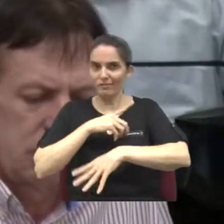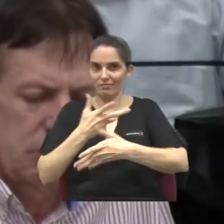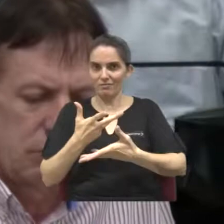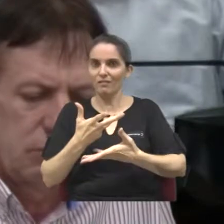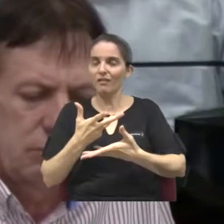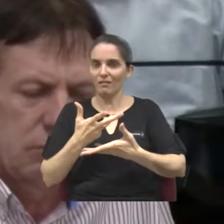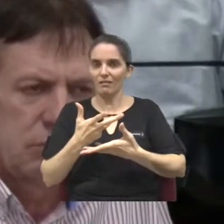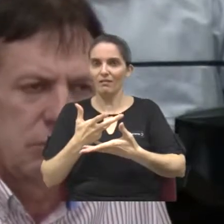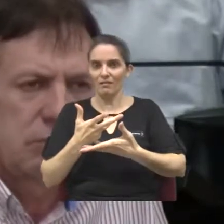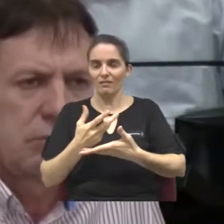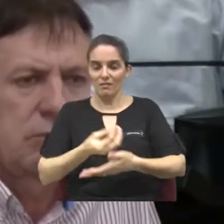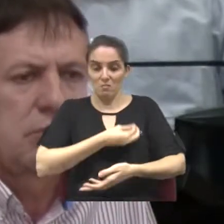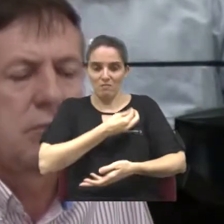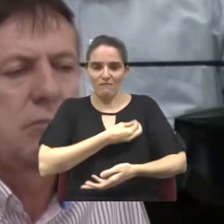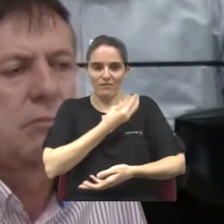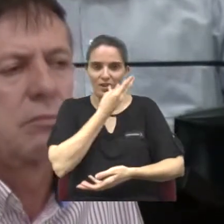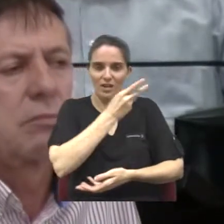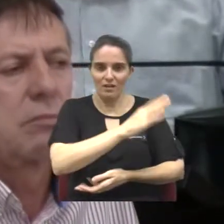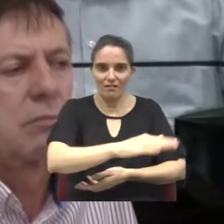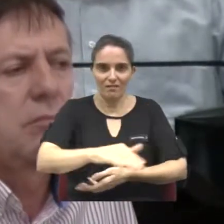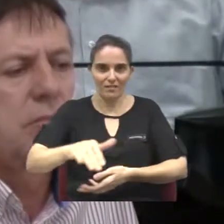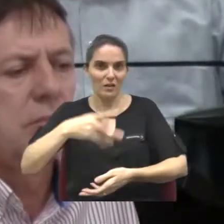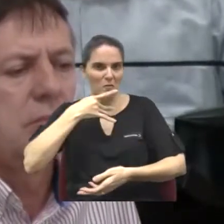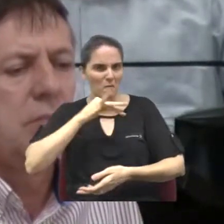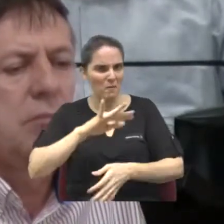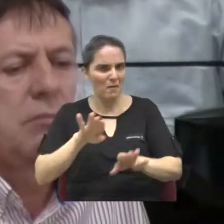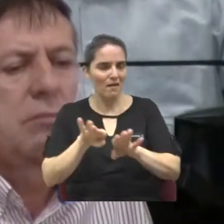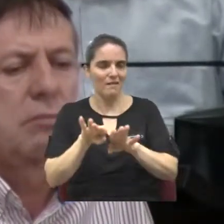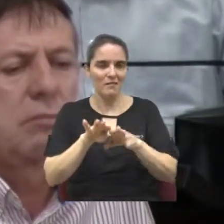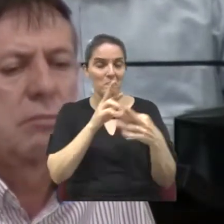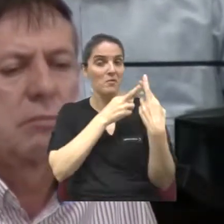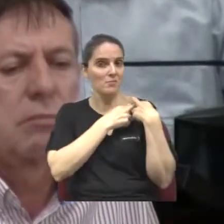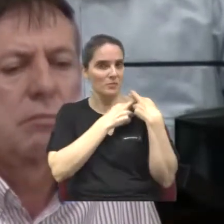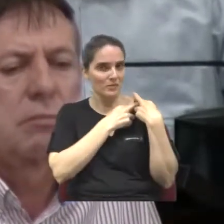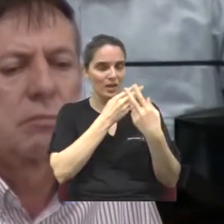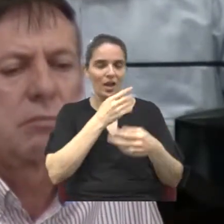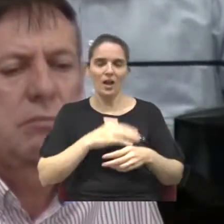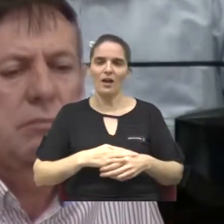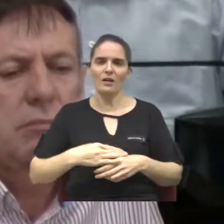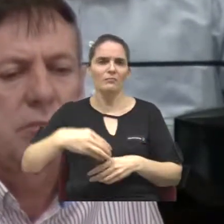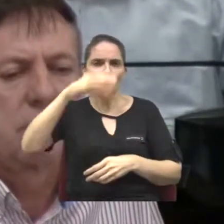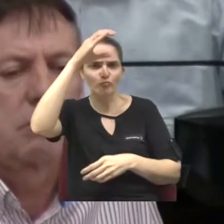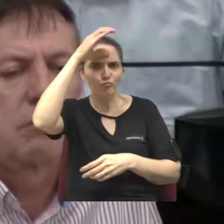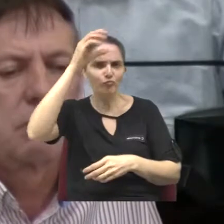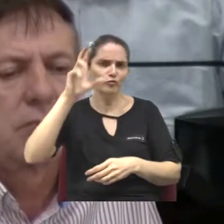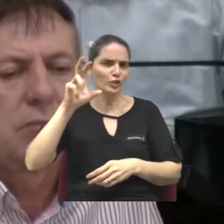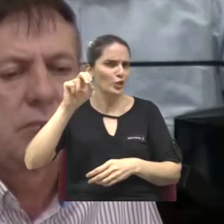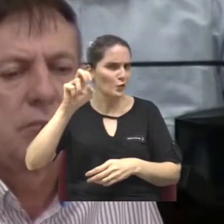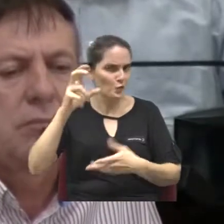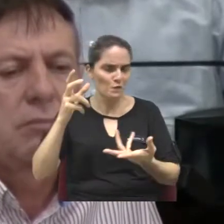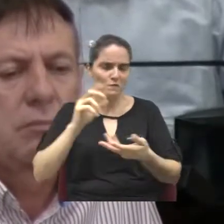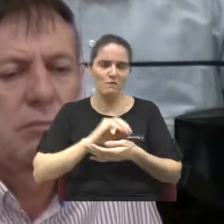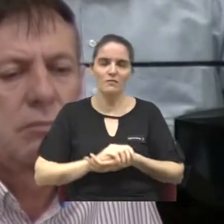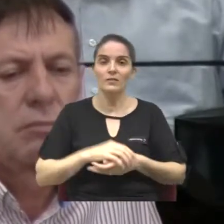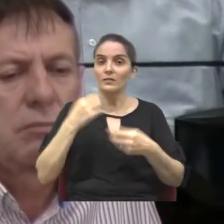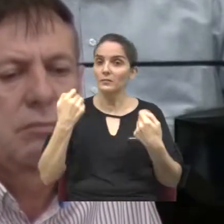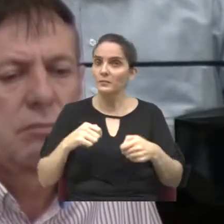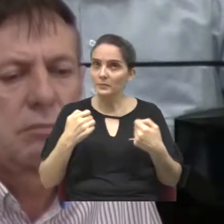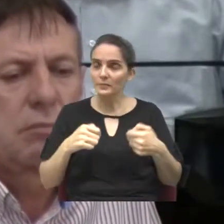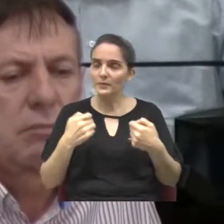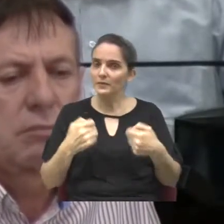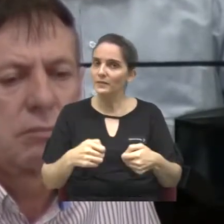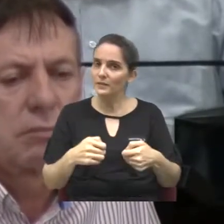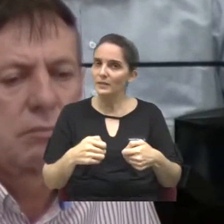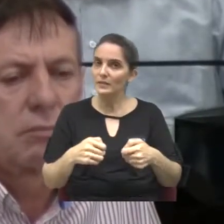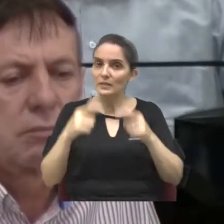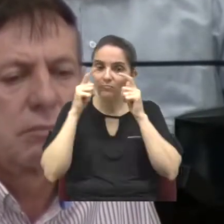a presença de crianças e de pais, e de responsáveis, e de tios, avós, é necessário que eles